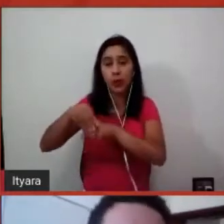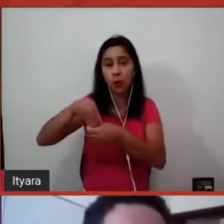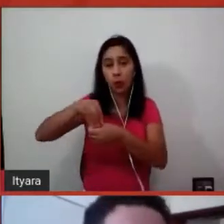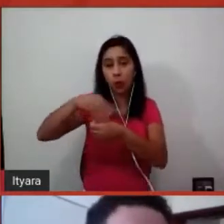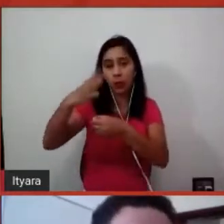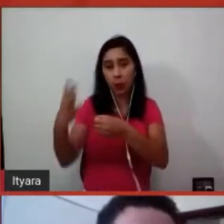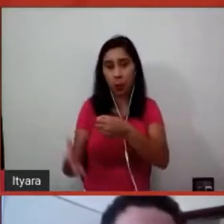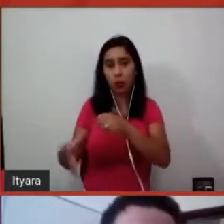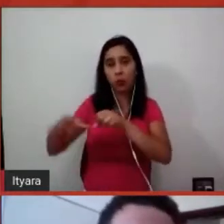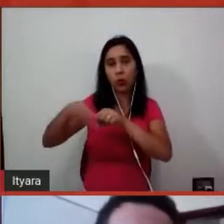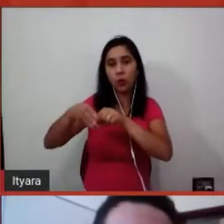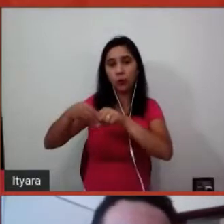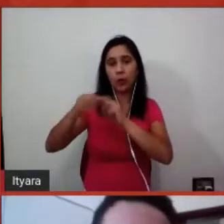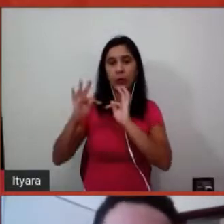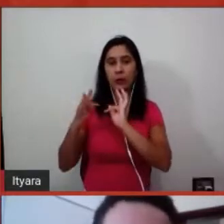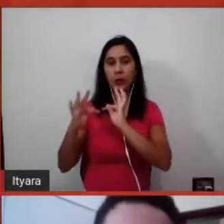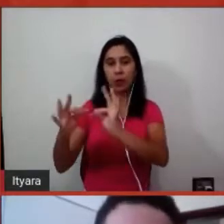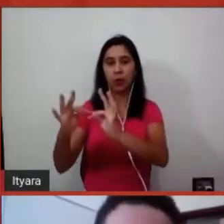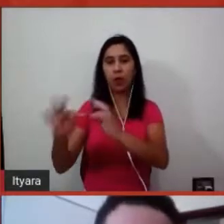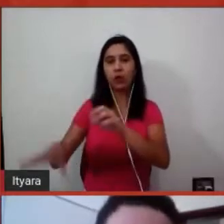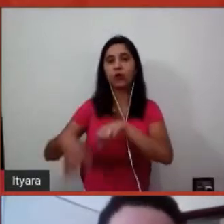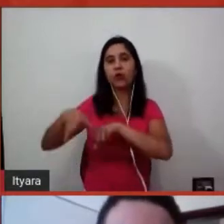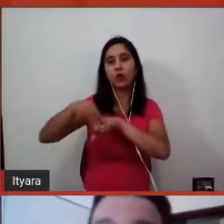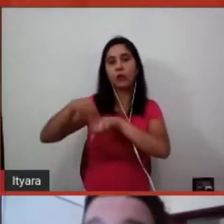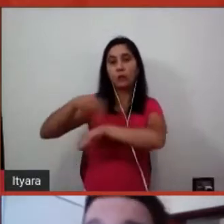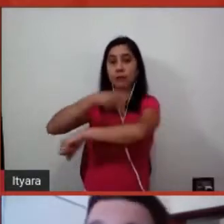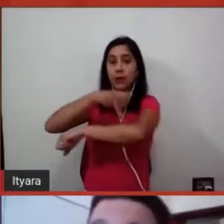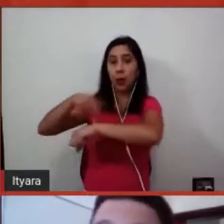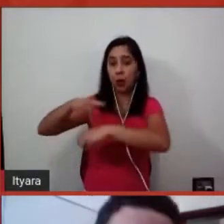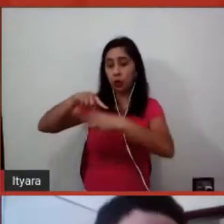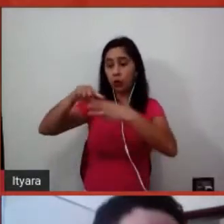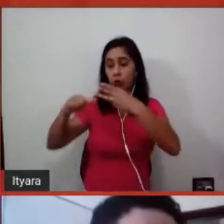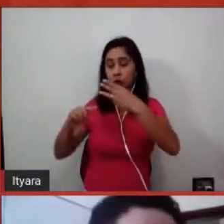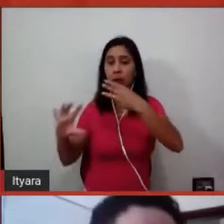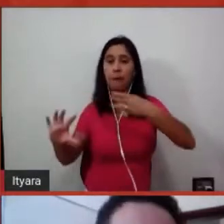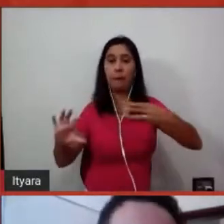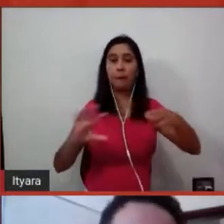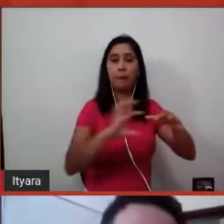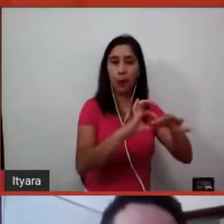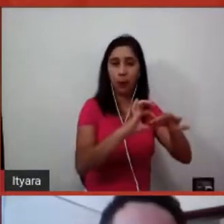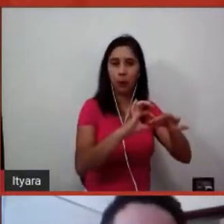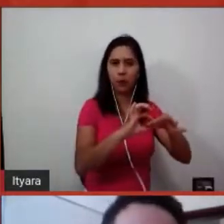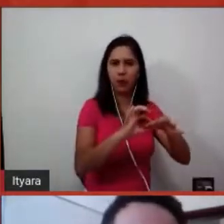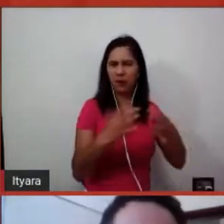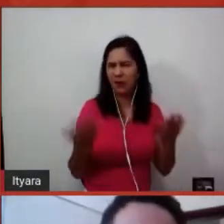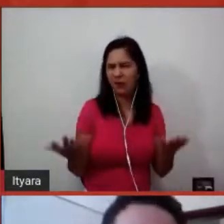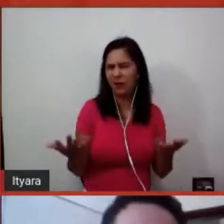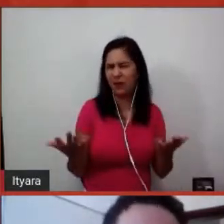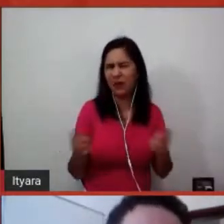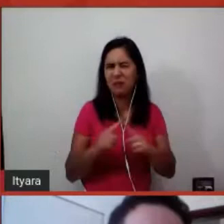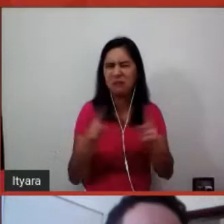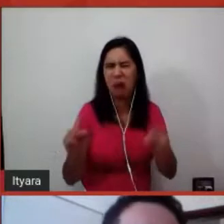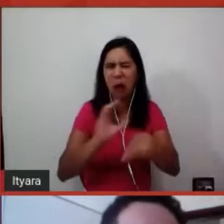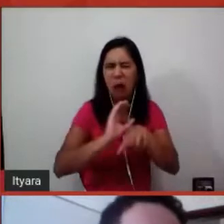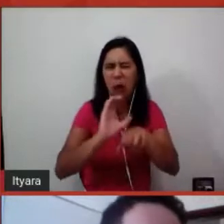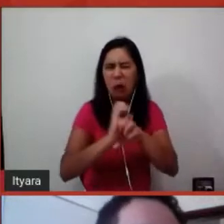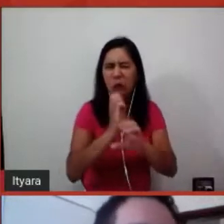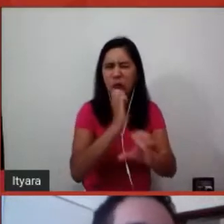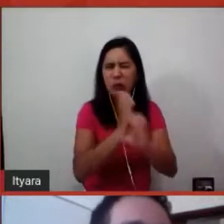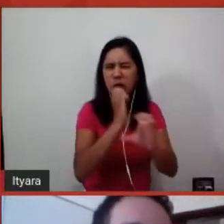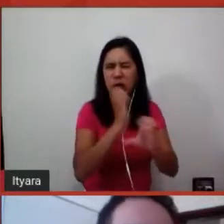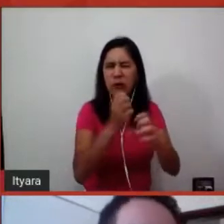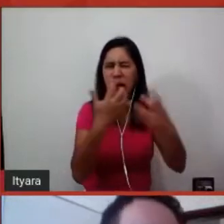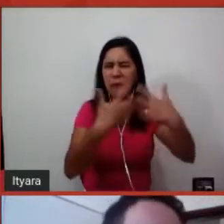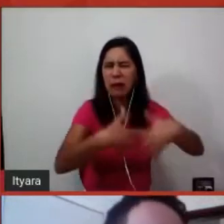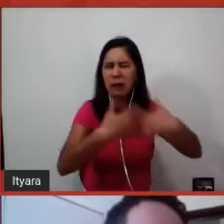conhecimento tecnológico, conhecimento pedagógico, né? Aí vamos falar, poxa, mas é um curso de engenharia mecânica, não é um curso de